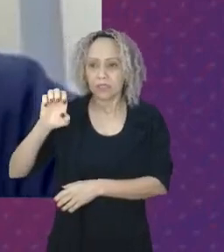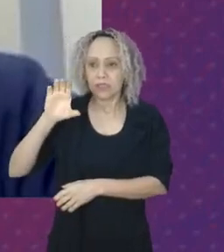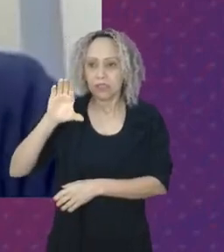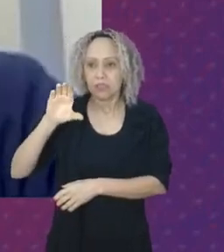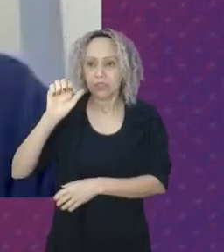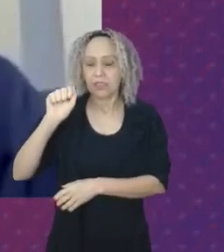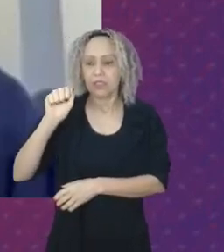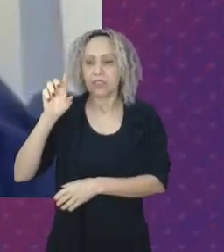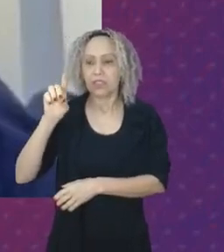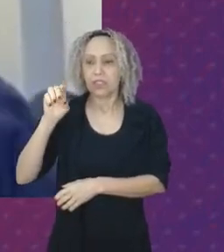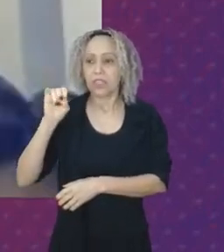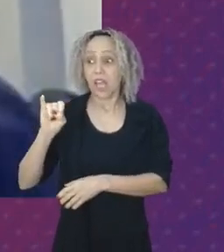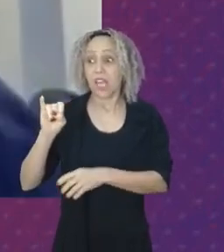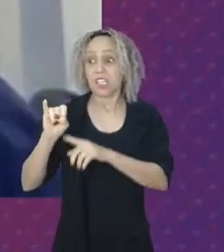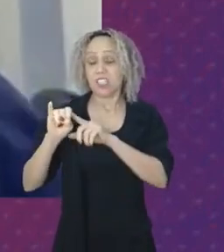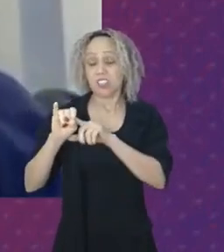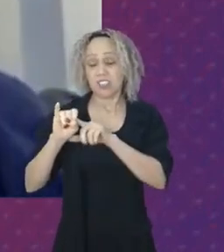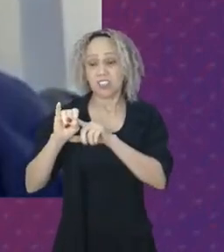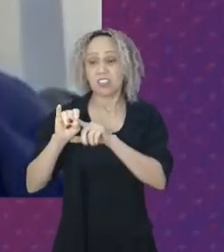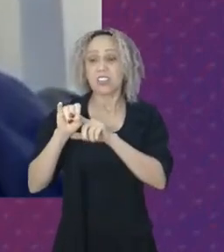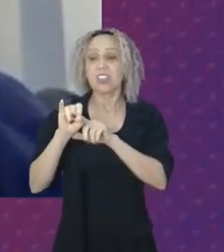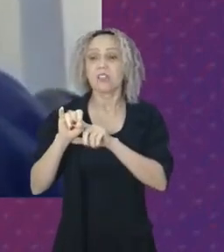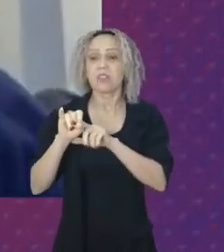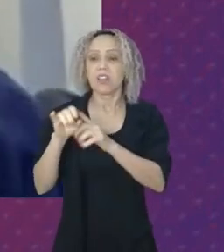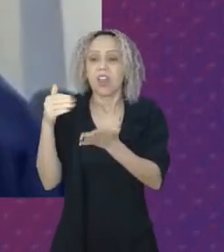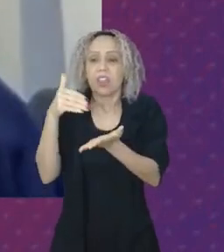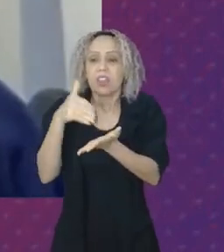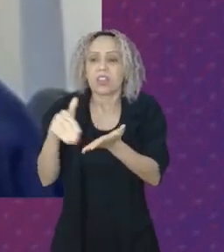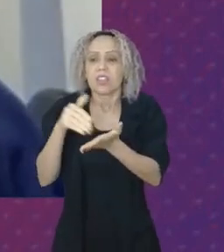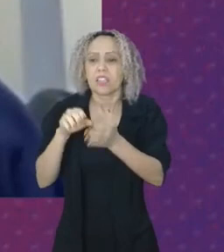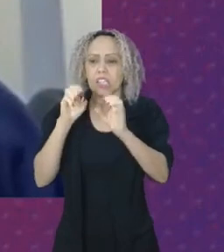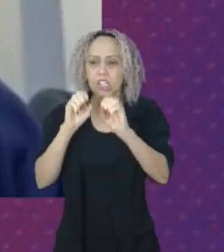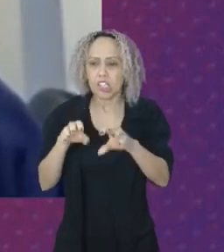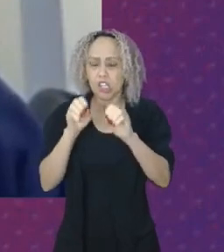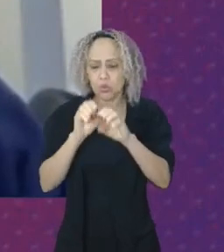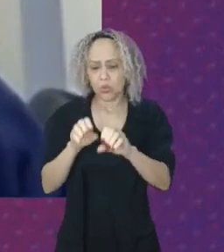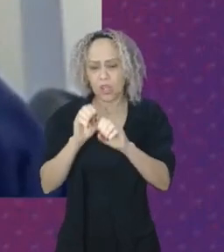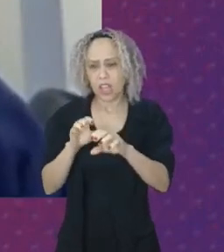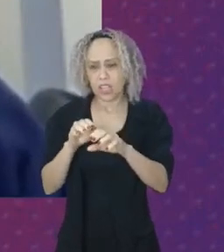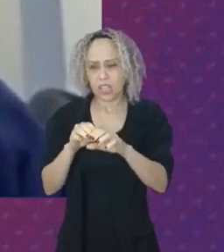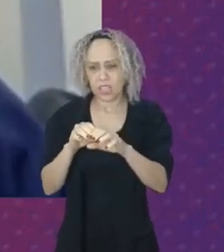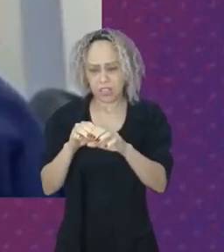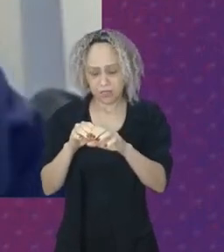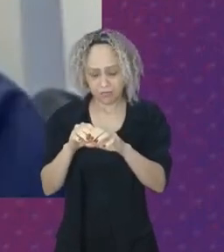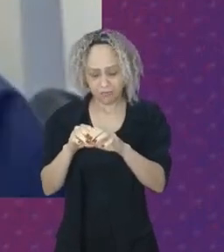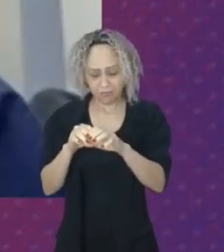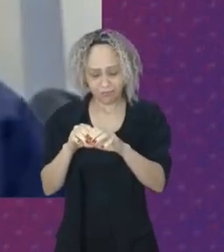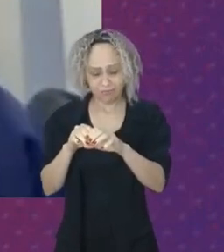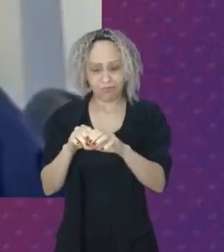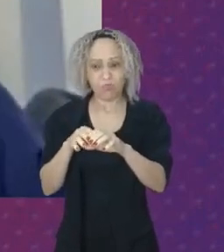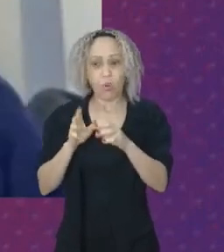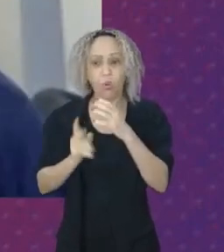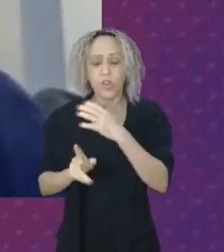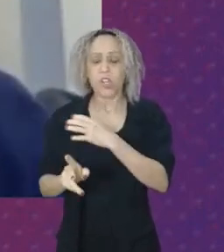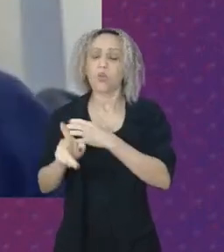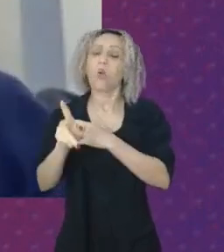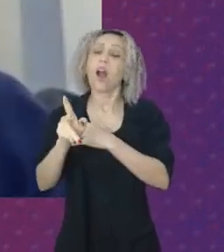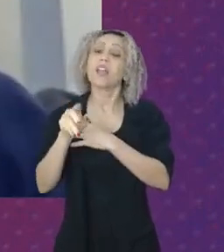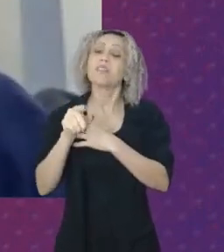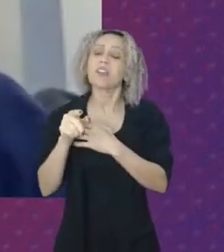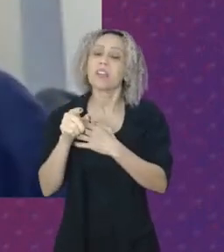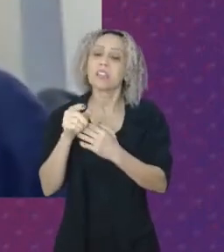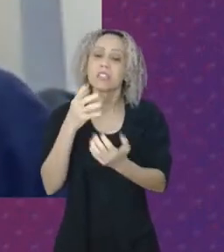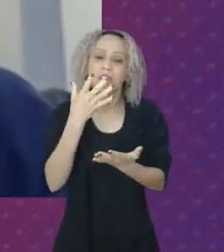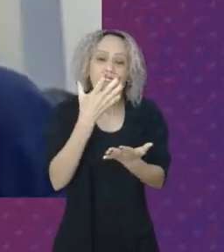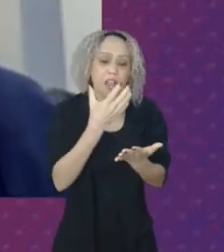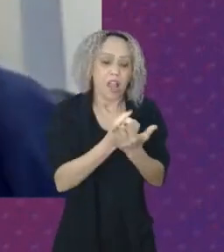felizmente foi retomada nesse governo do presidente Lula, porque ela foi destruída no